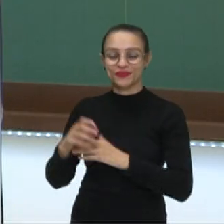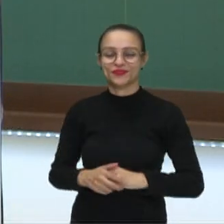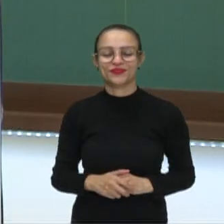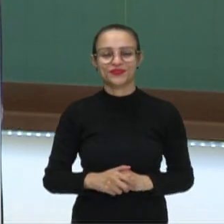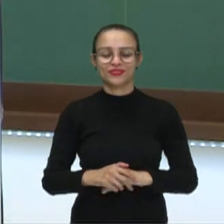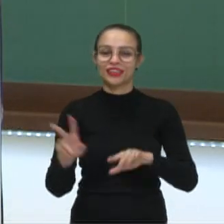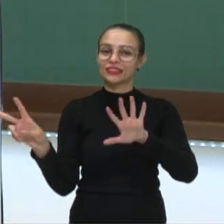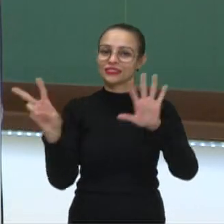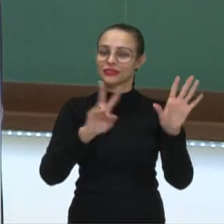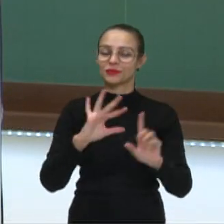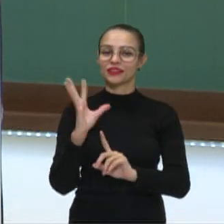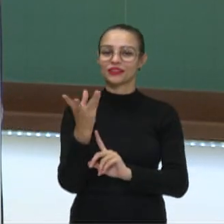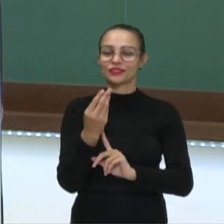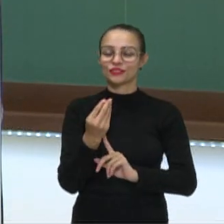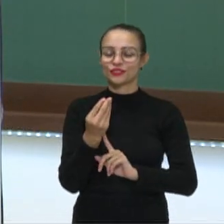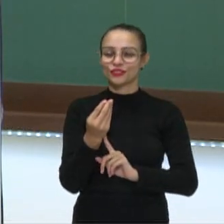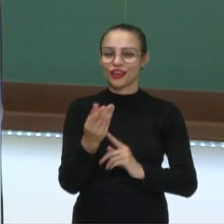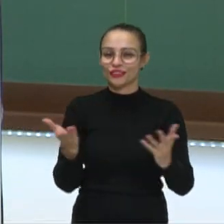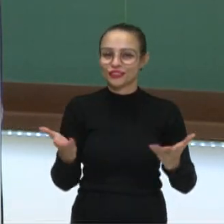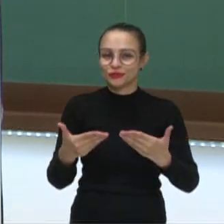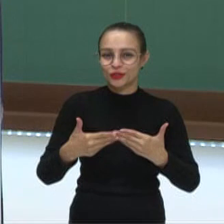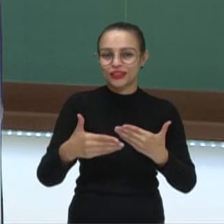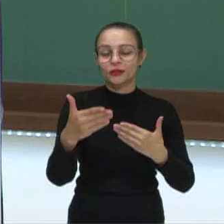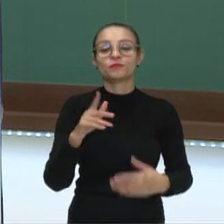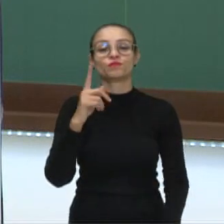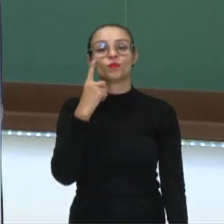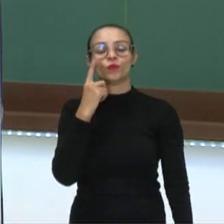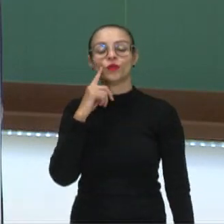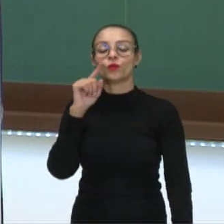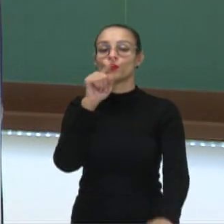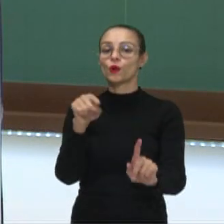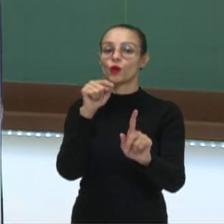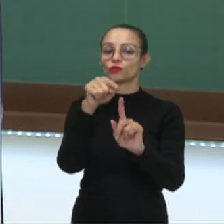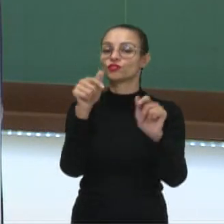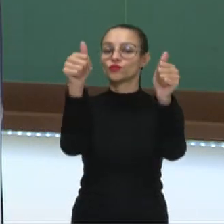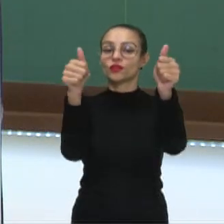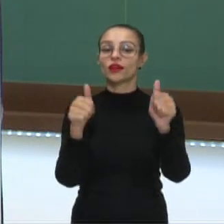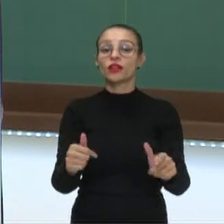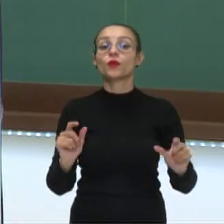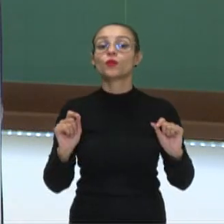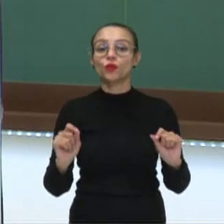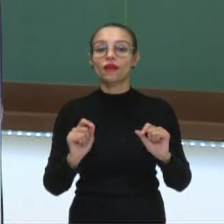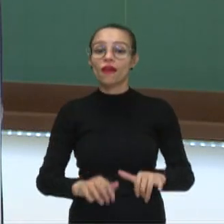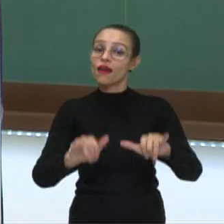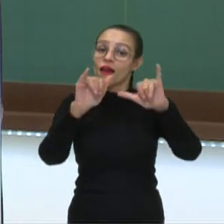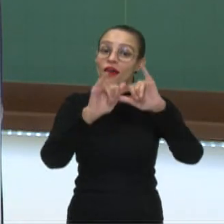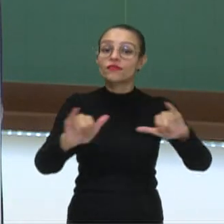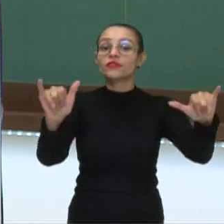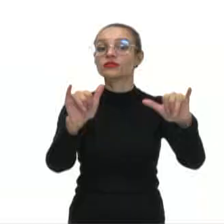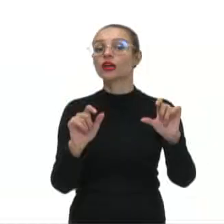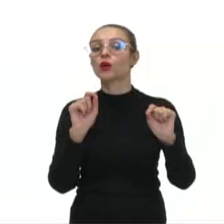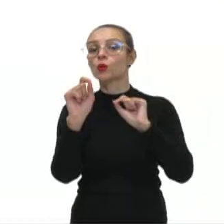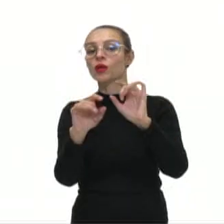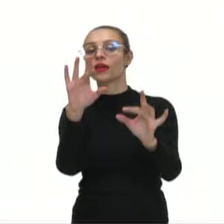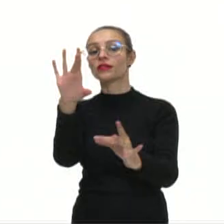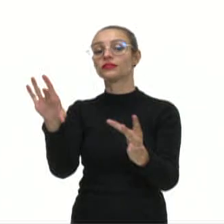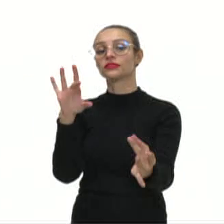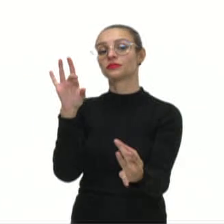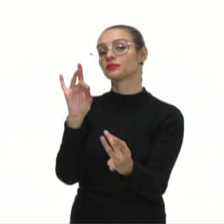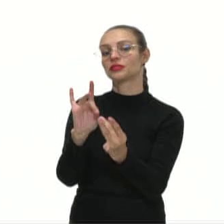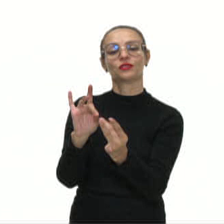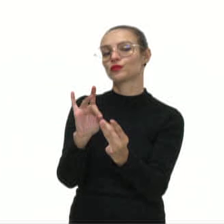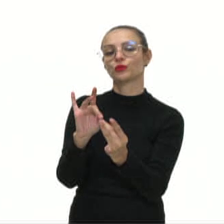da Semana de Arte Moderna. E o objetivo do cartaz foi o quê? Comunicar algo,